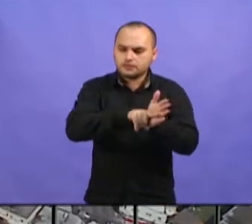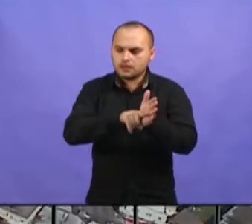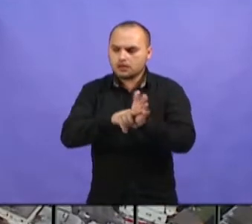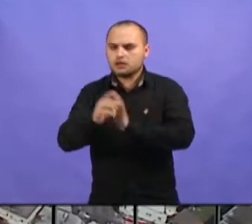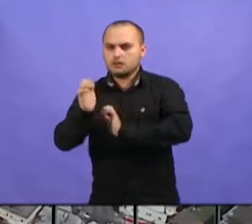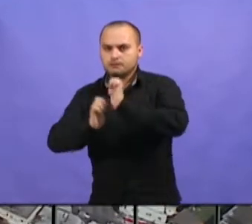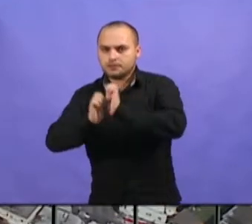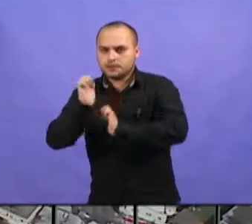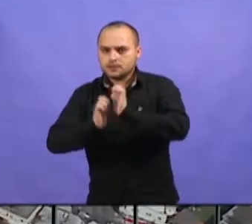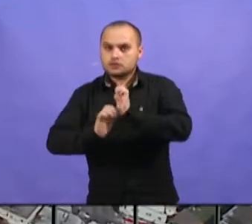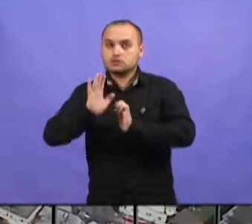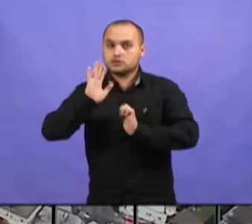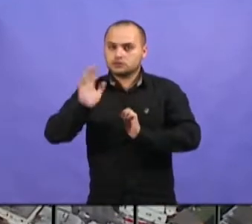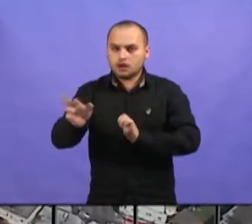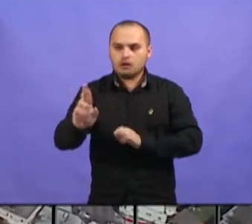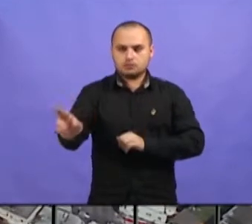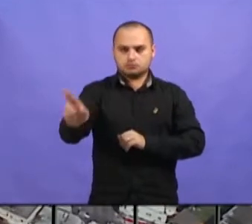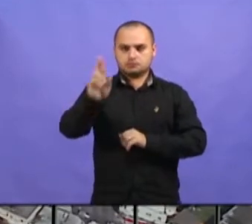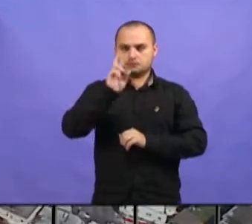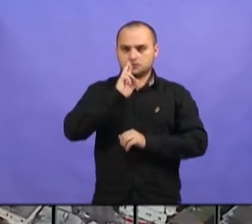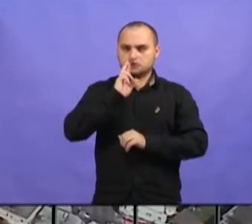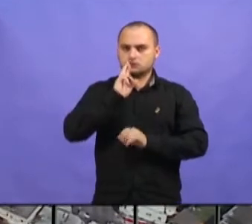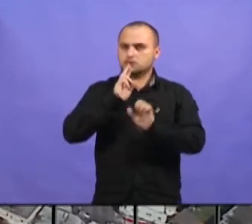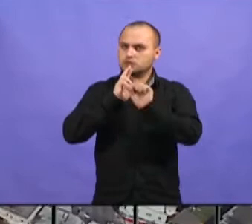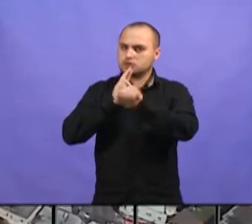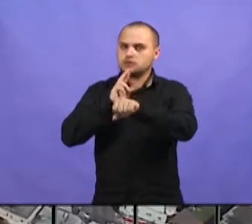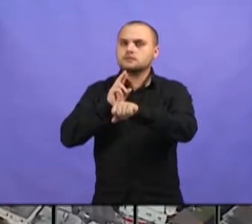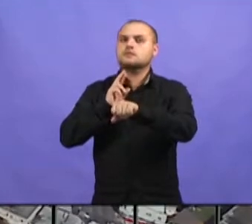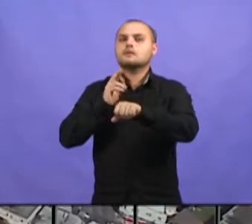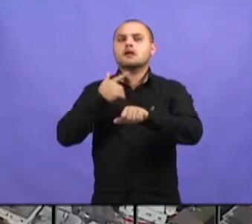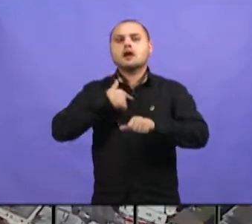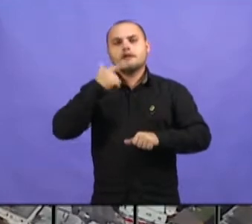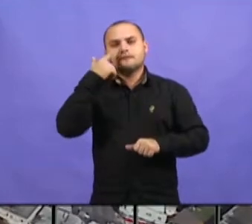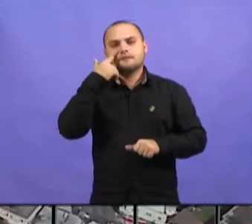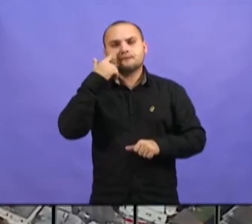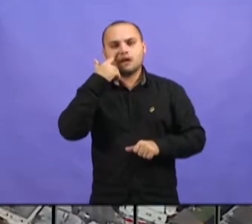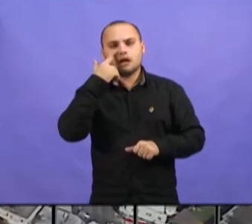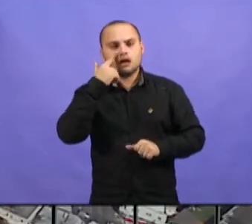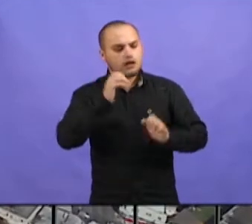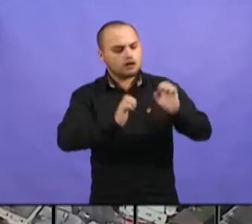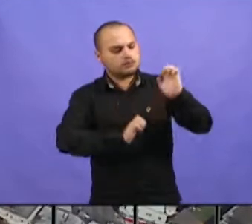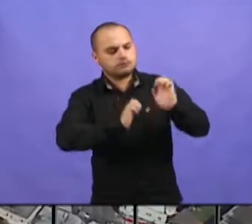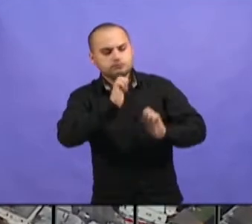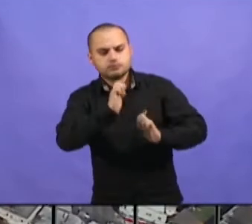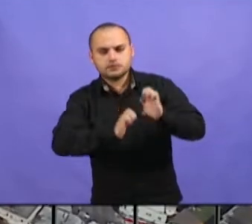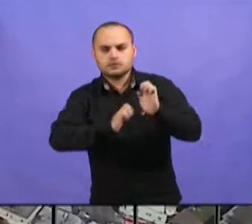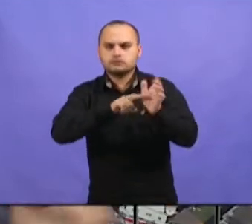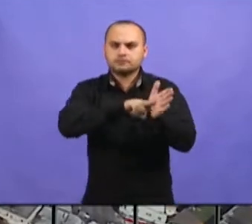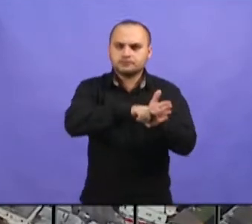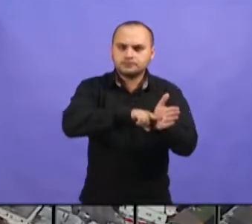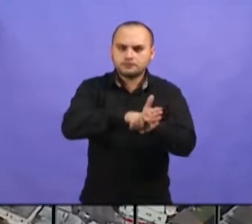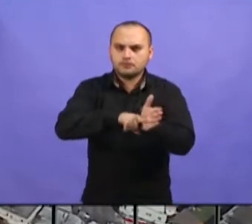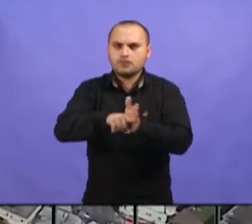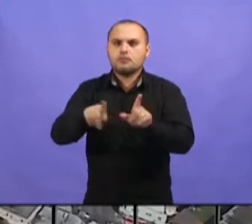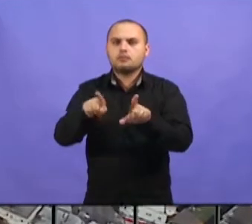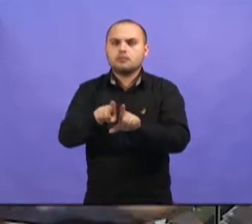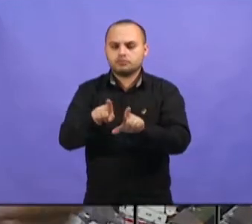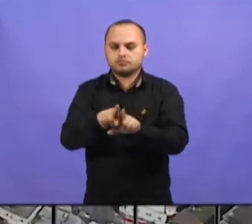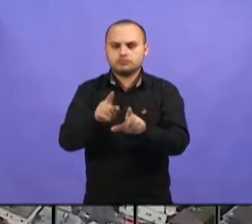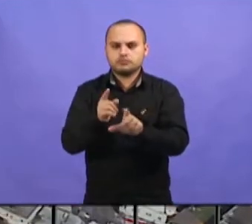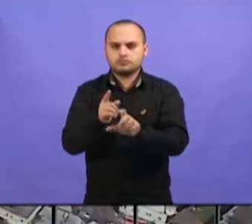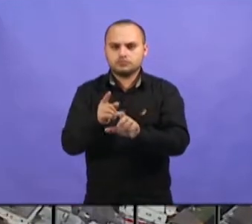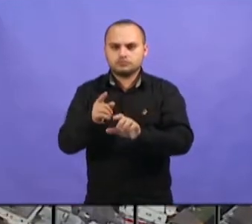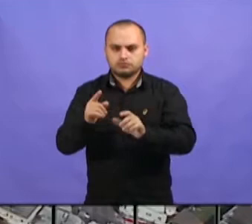já nos retornaram, né? E a gente pretende ver as empresas, principalmente na construção civil,